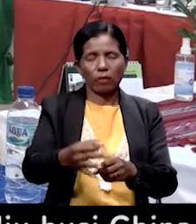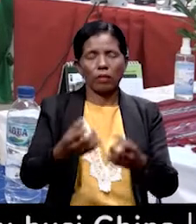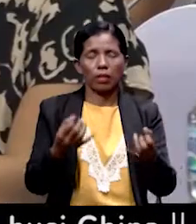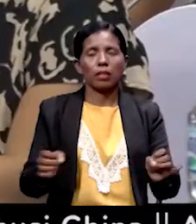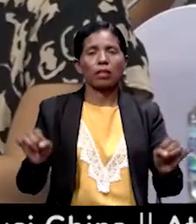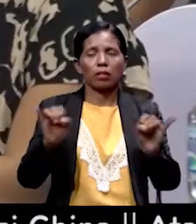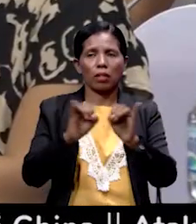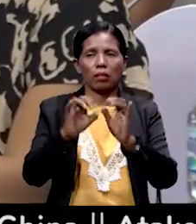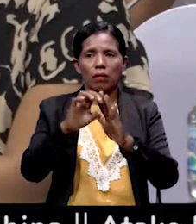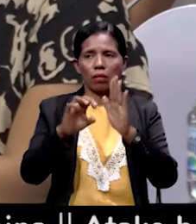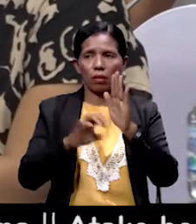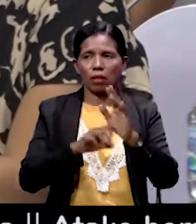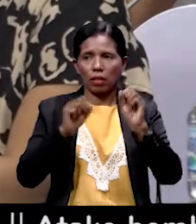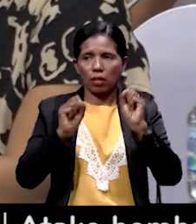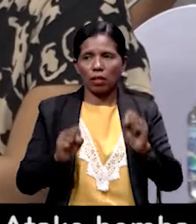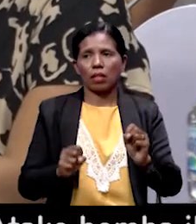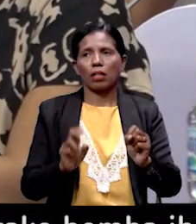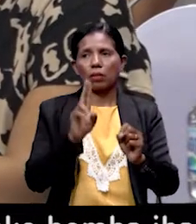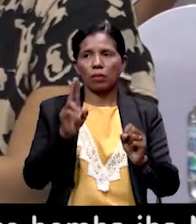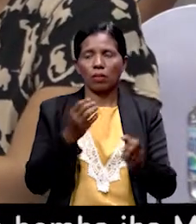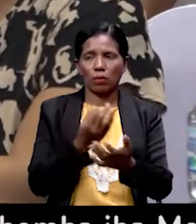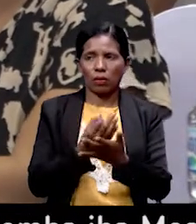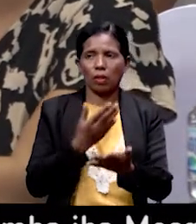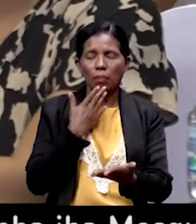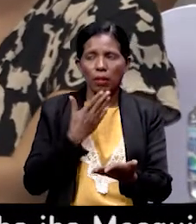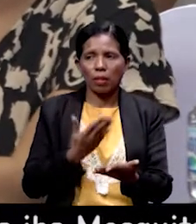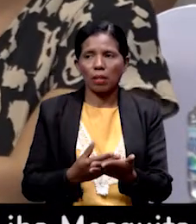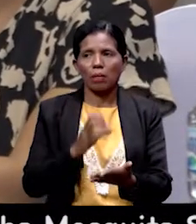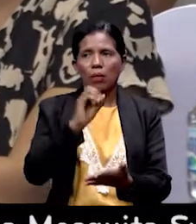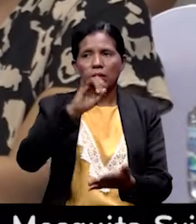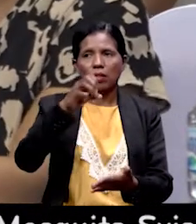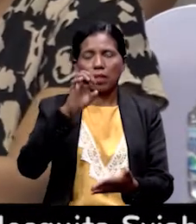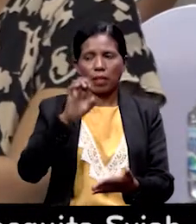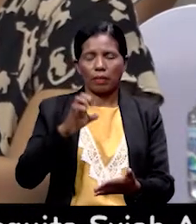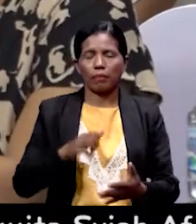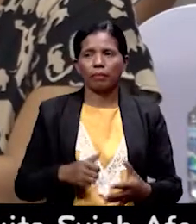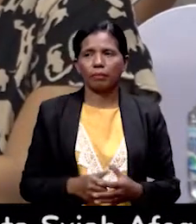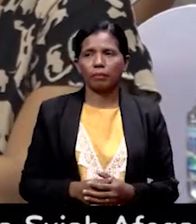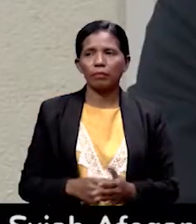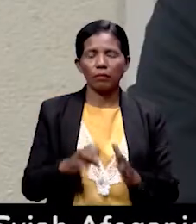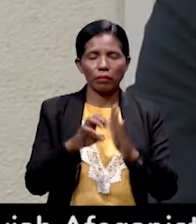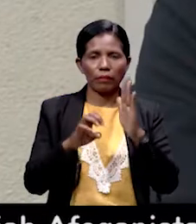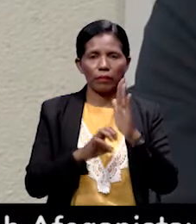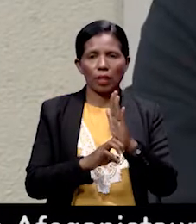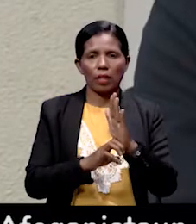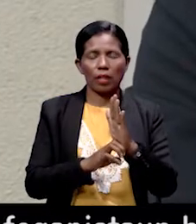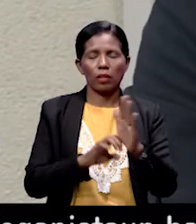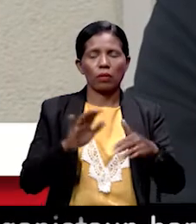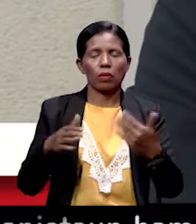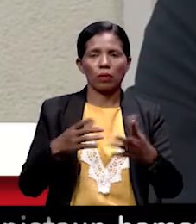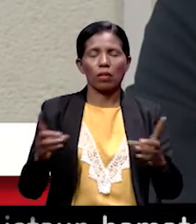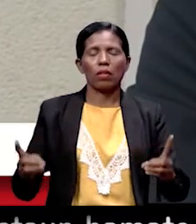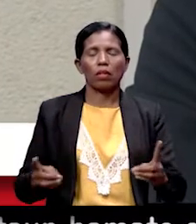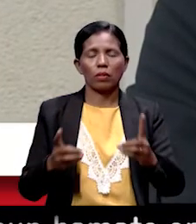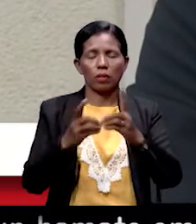instituição Estado, tem que halos estão nebe dia, ba orçamento geral Estado. Estado toma, caso a situação nebe,